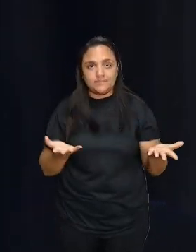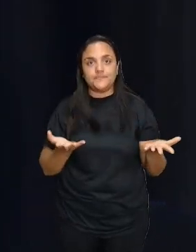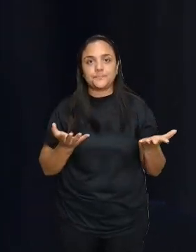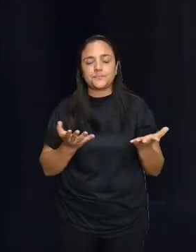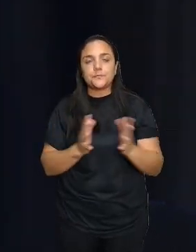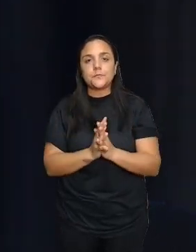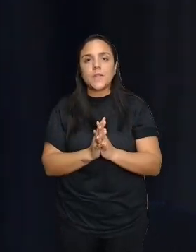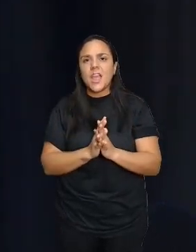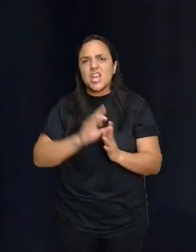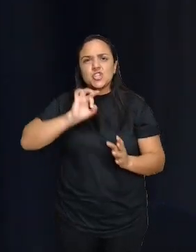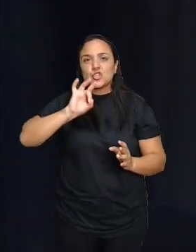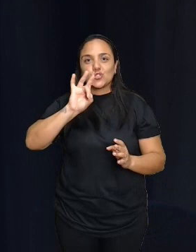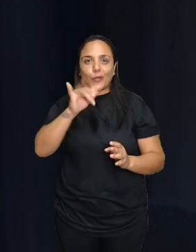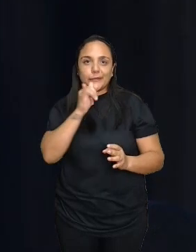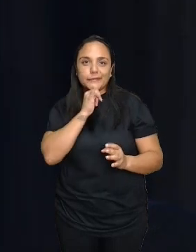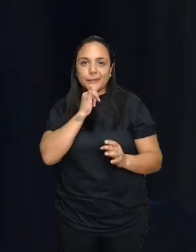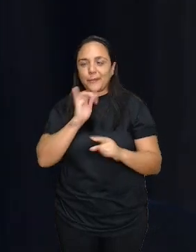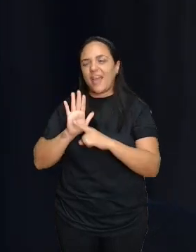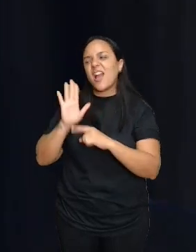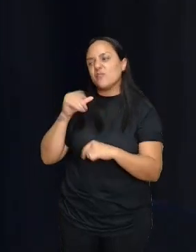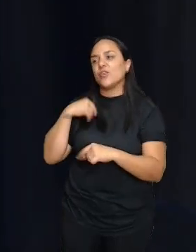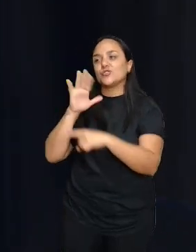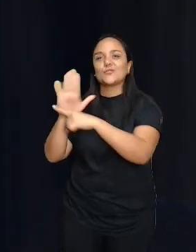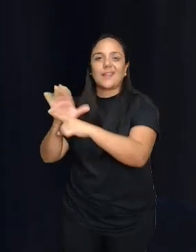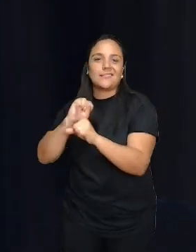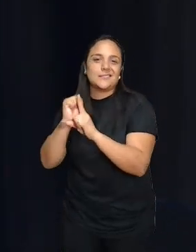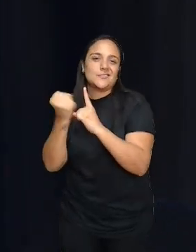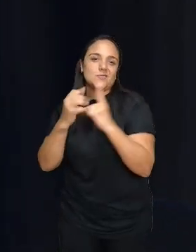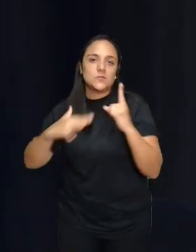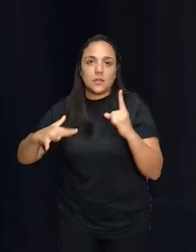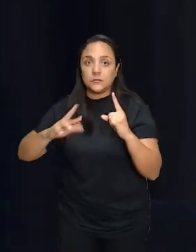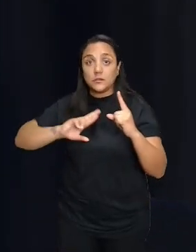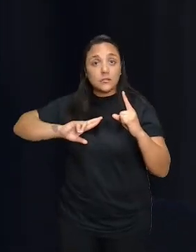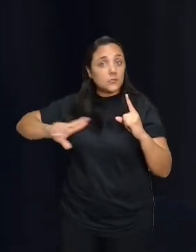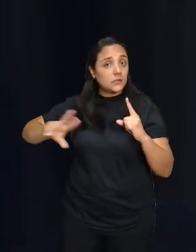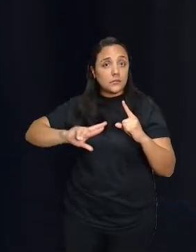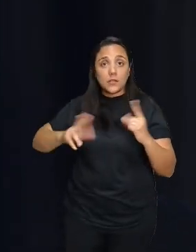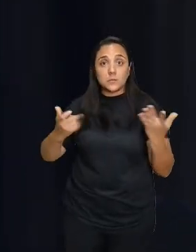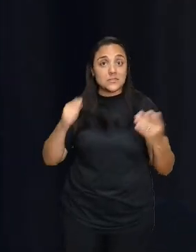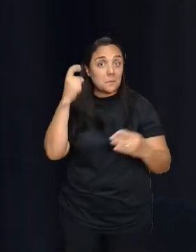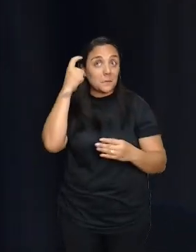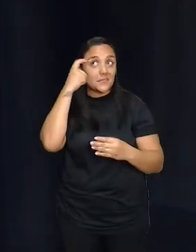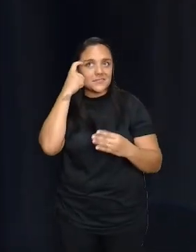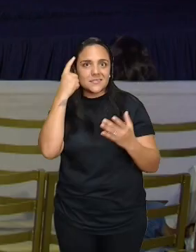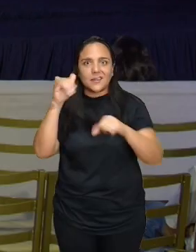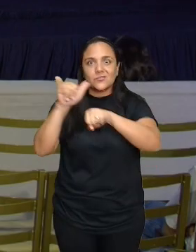é só uma boa ação, é estratégico, é rentável, né? Acho que esse é um ponto muito importante.